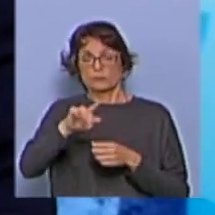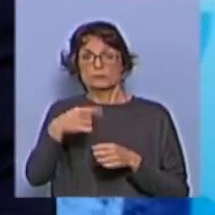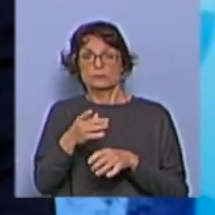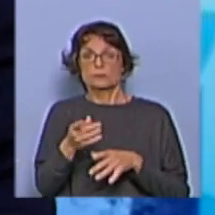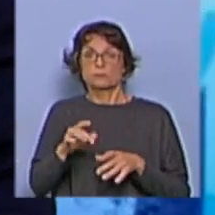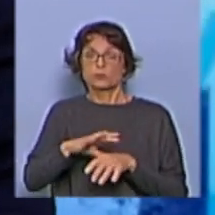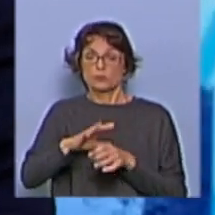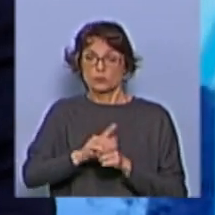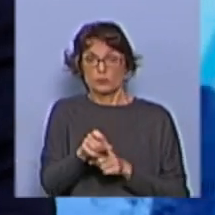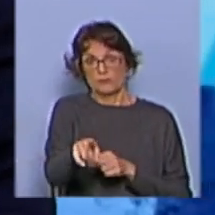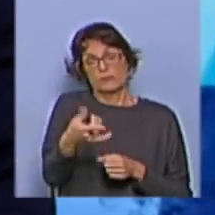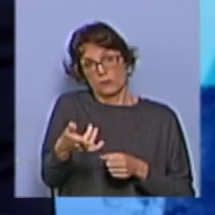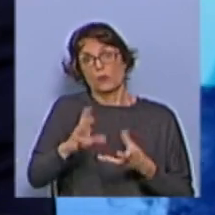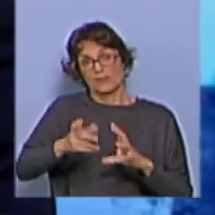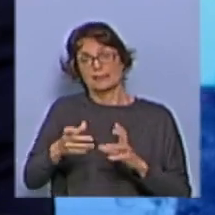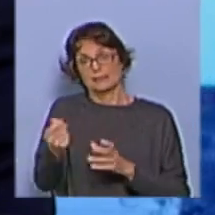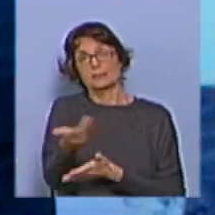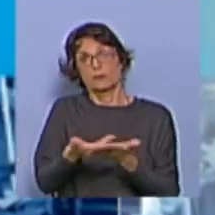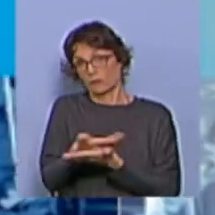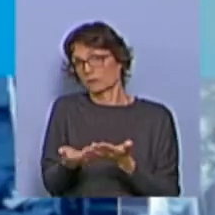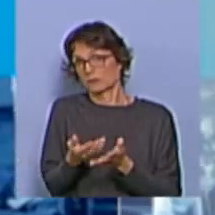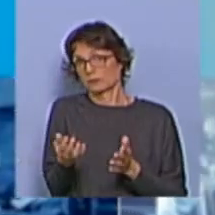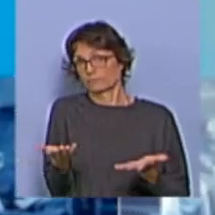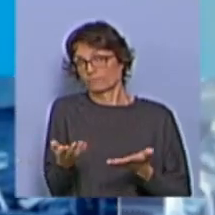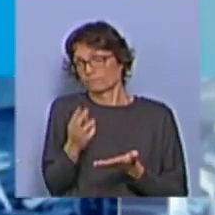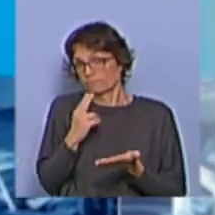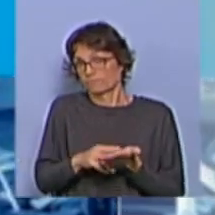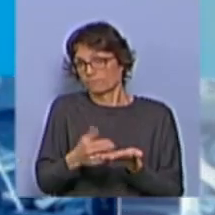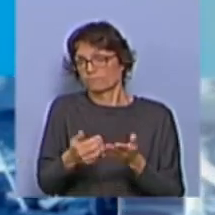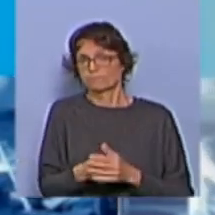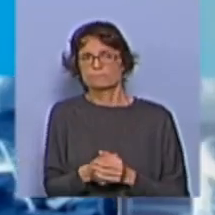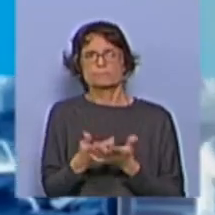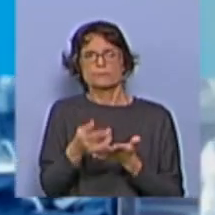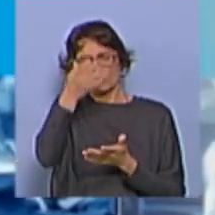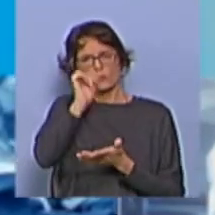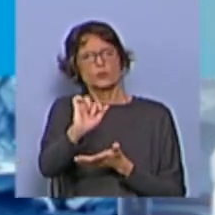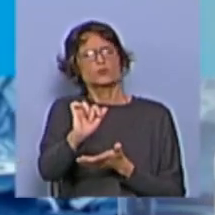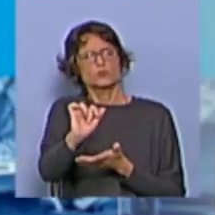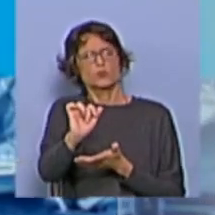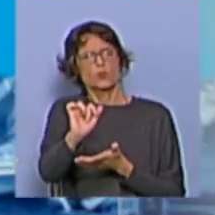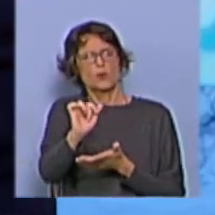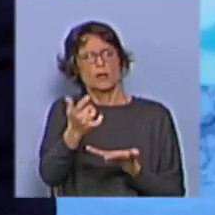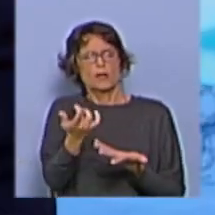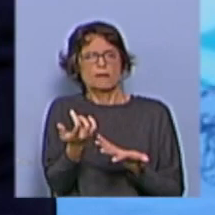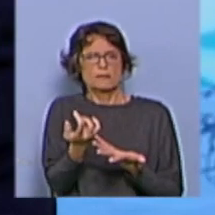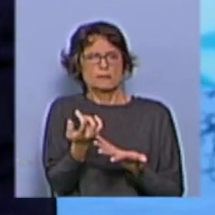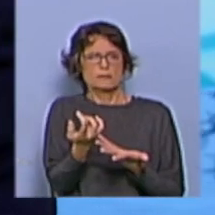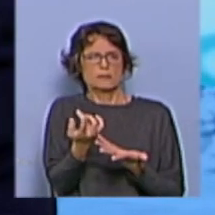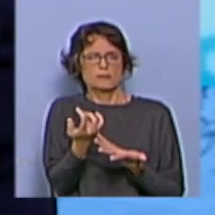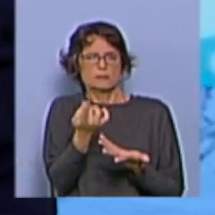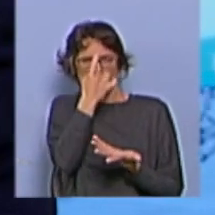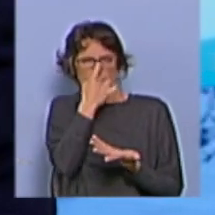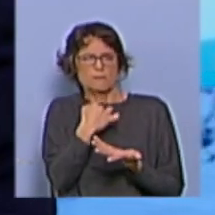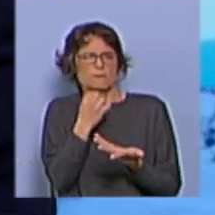devemos responder? Na sua opinião, como é que será o perfil desse novo normal que todos estamos a tentar descobrir e